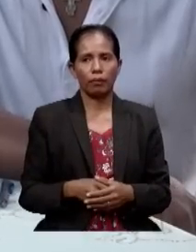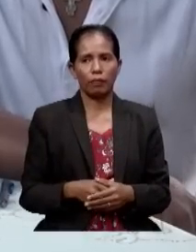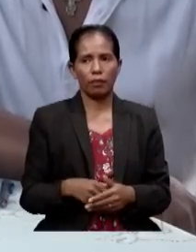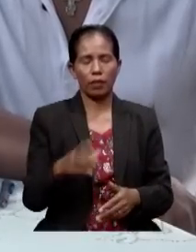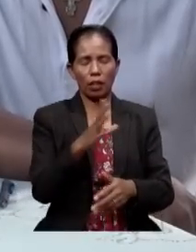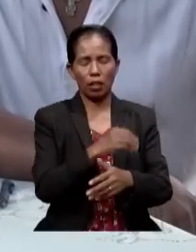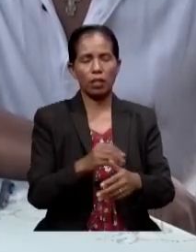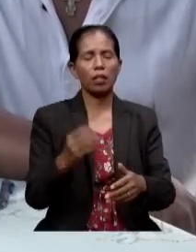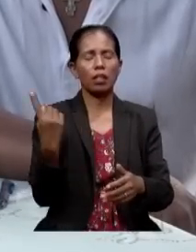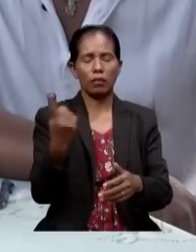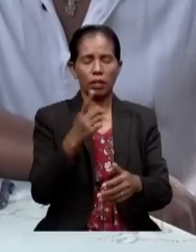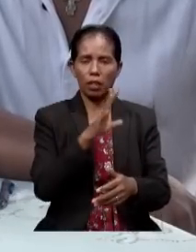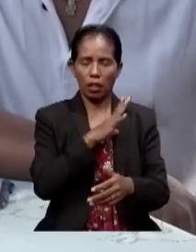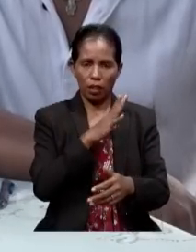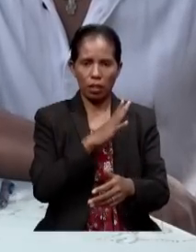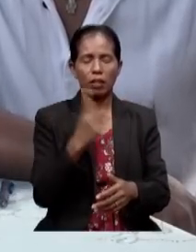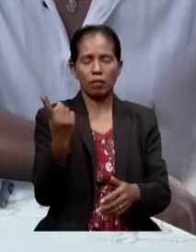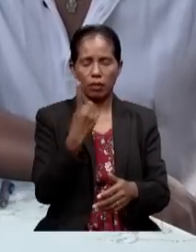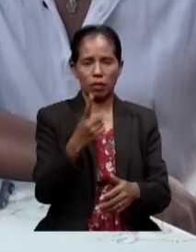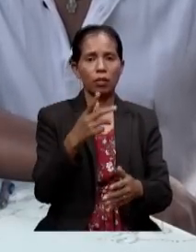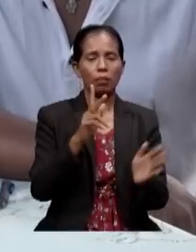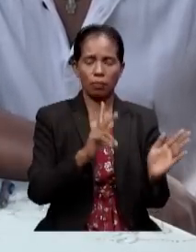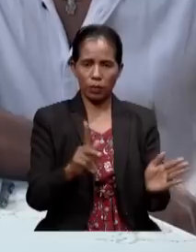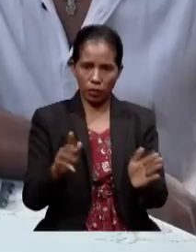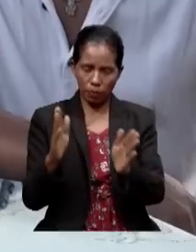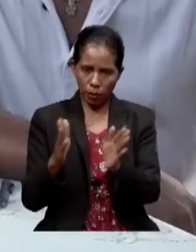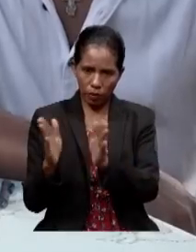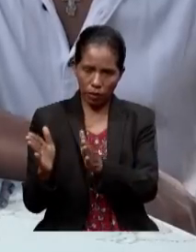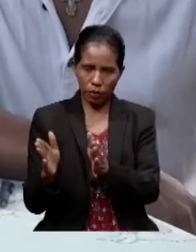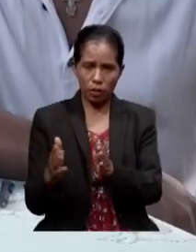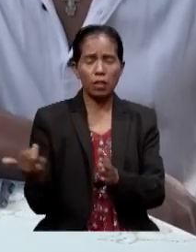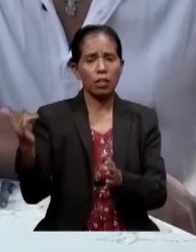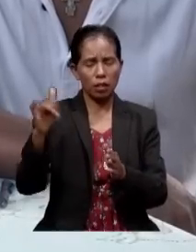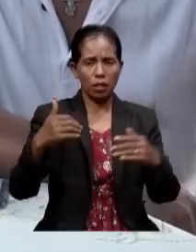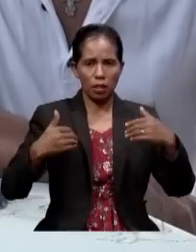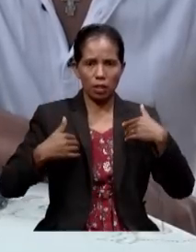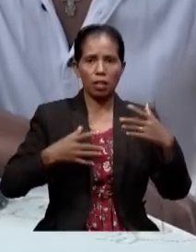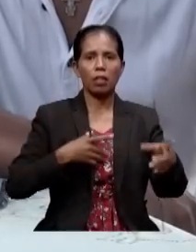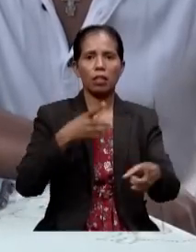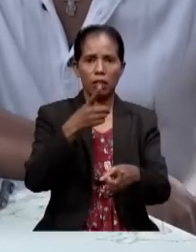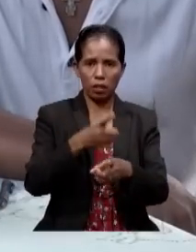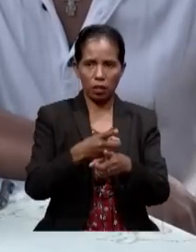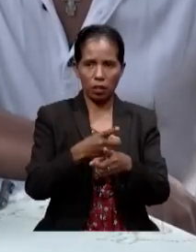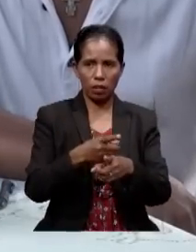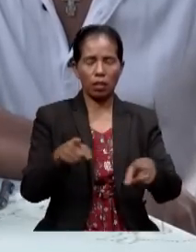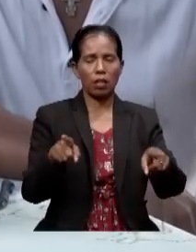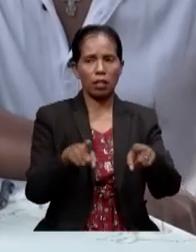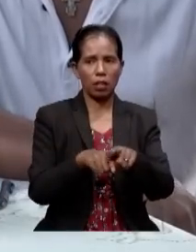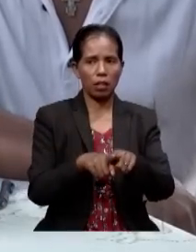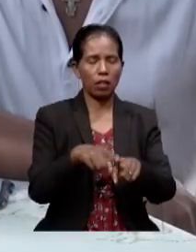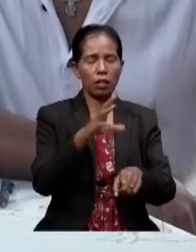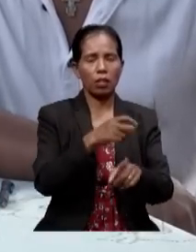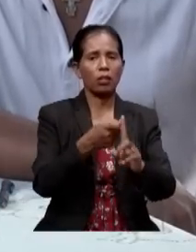intervenente husi proses ne rase. Sira ia direitu Hanesan auxiliar bamus e